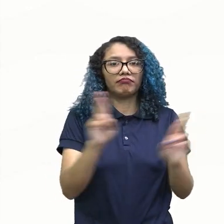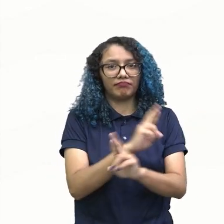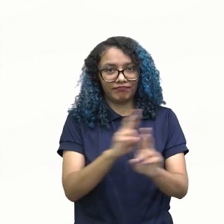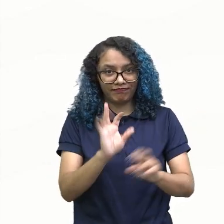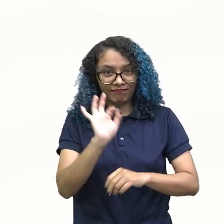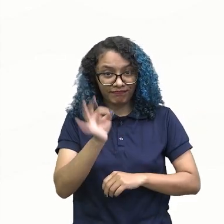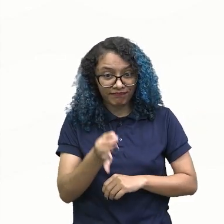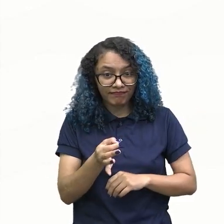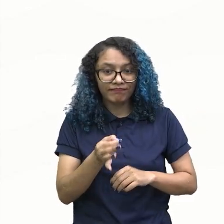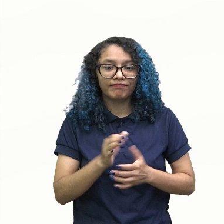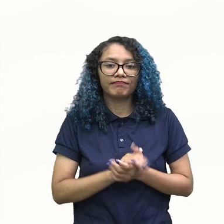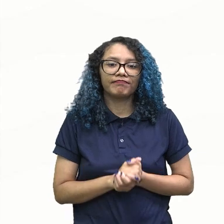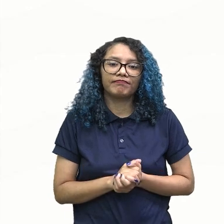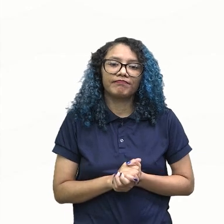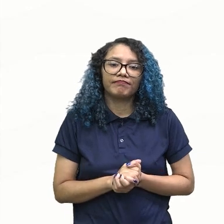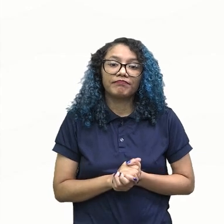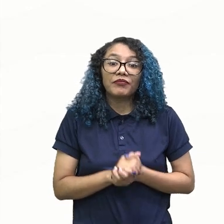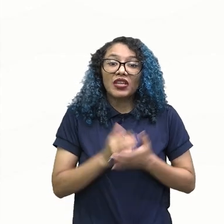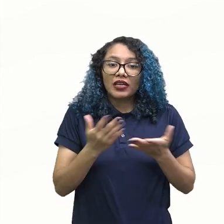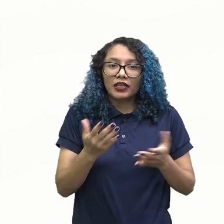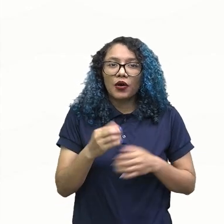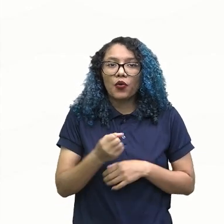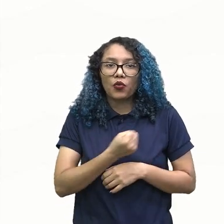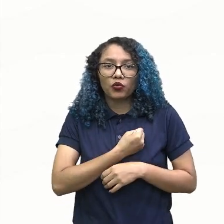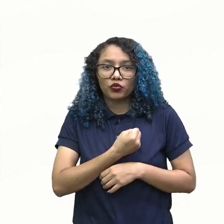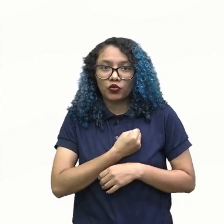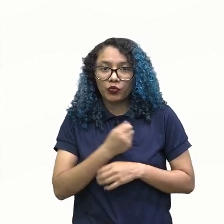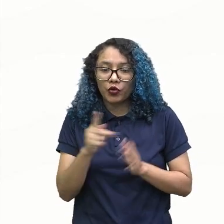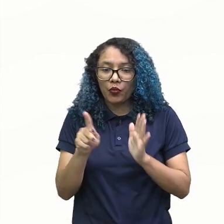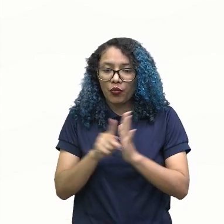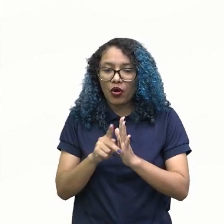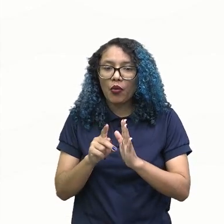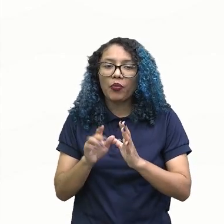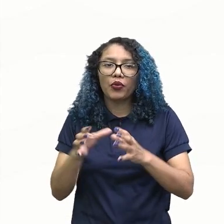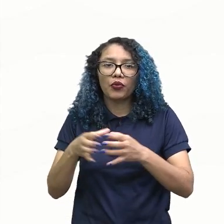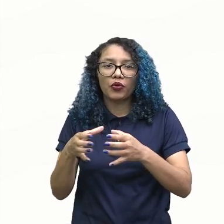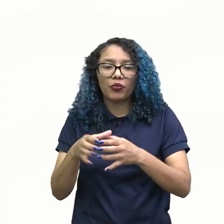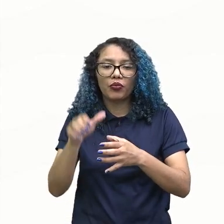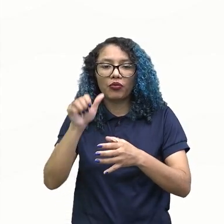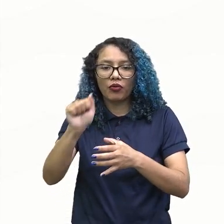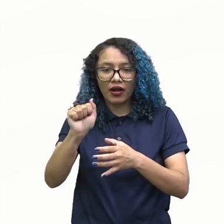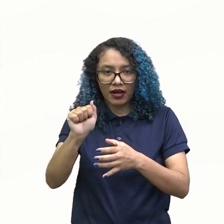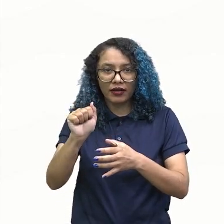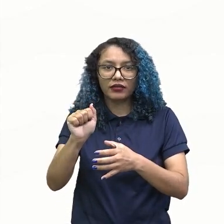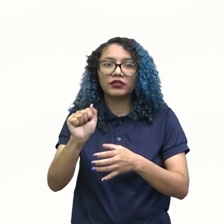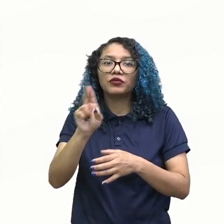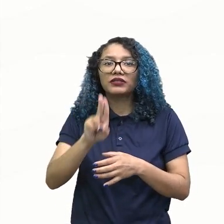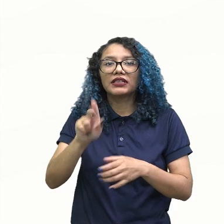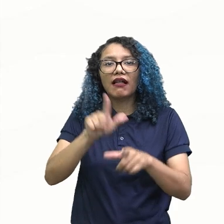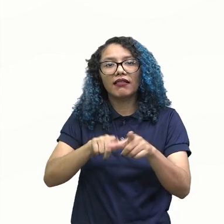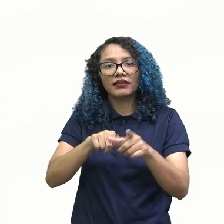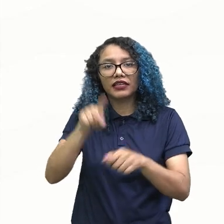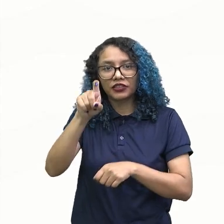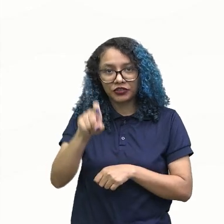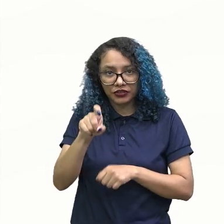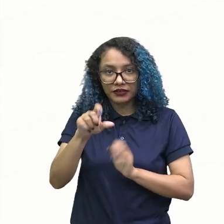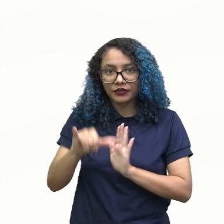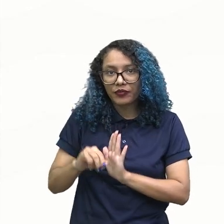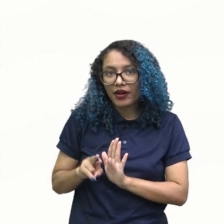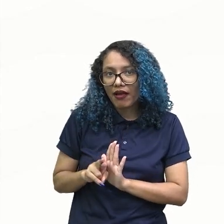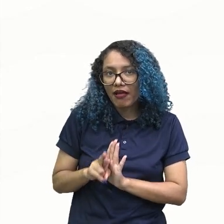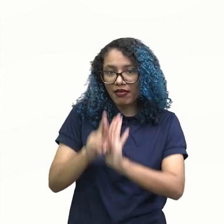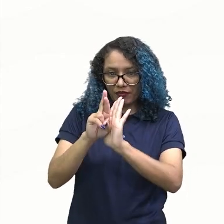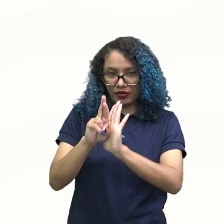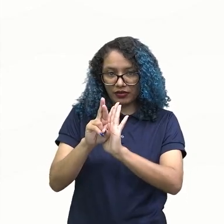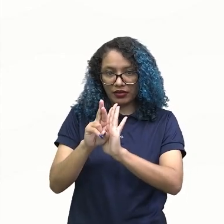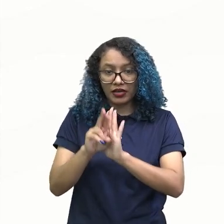Os elementos de A, que a gente vai chamar ali do primeiro conjunto, eles serão chamados, denotados por x. E os elementos